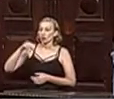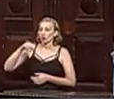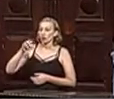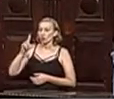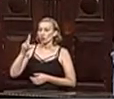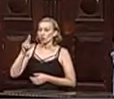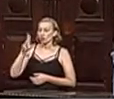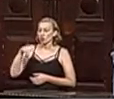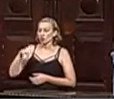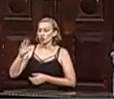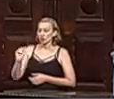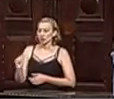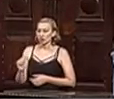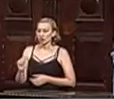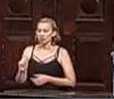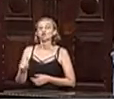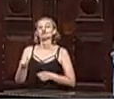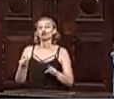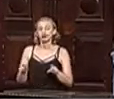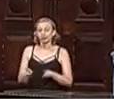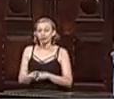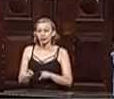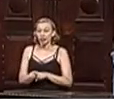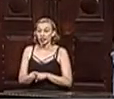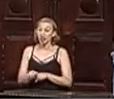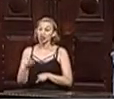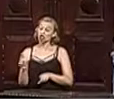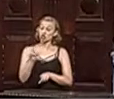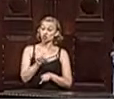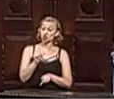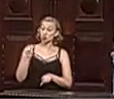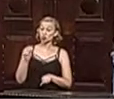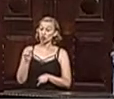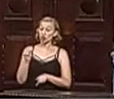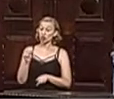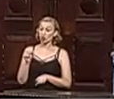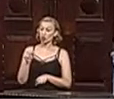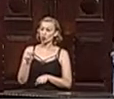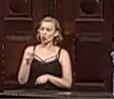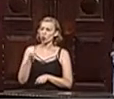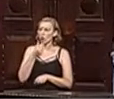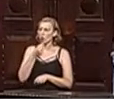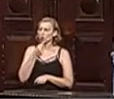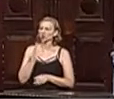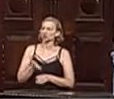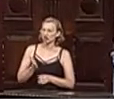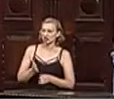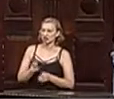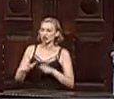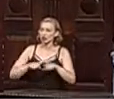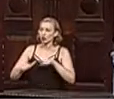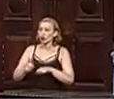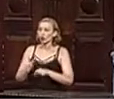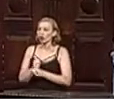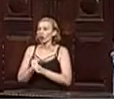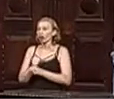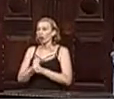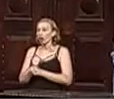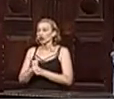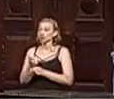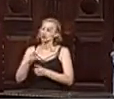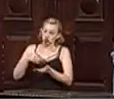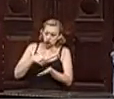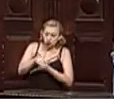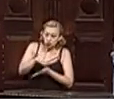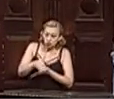um funcionário que foi demitido por justa causa da Transpetro, uma empresa pública a